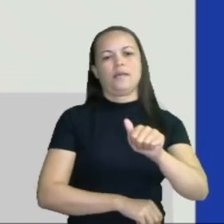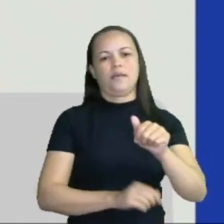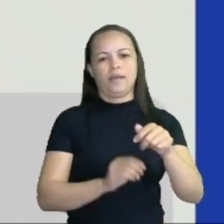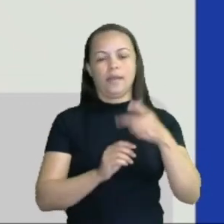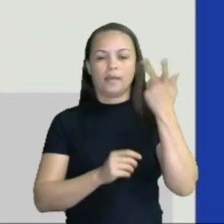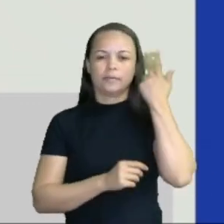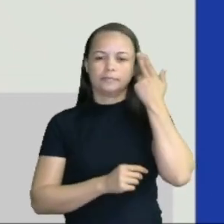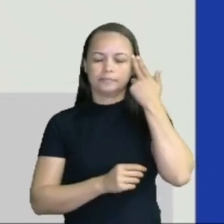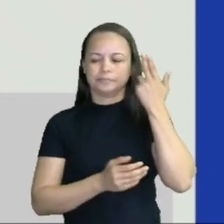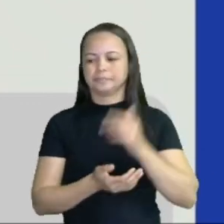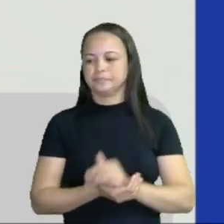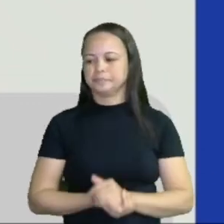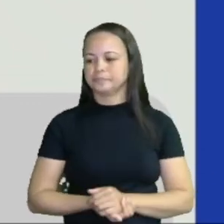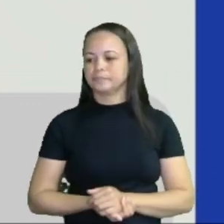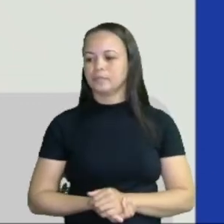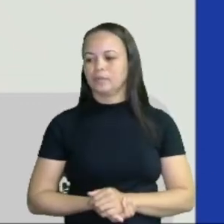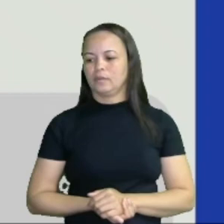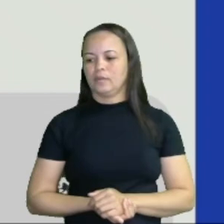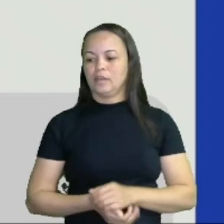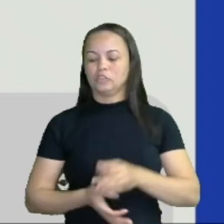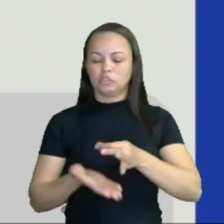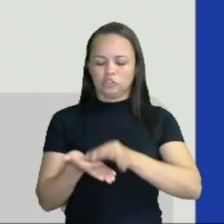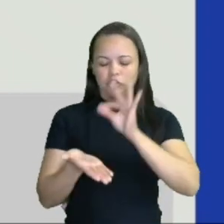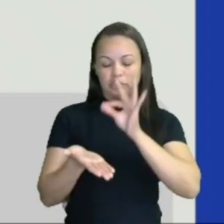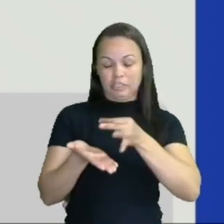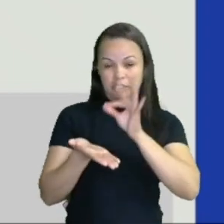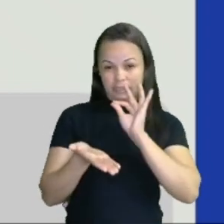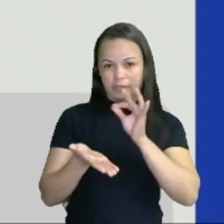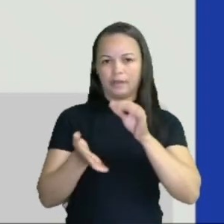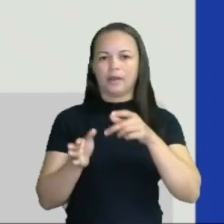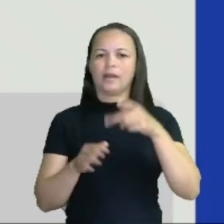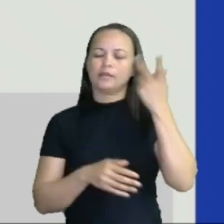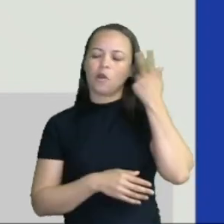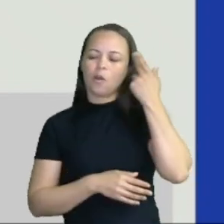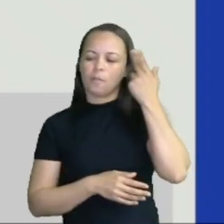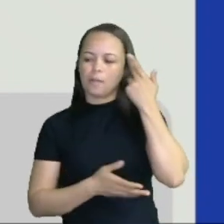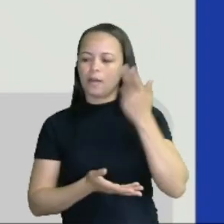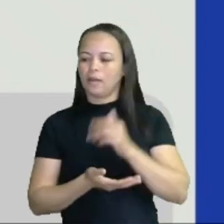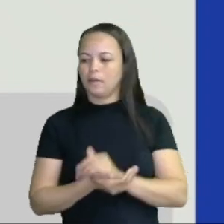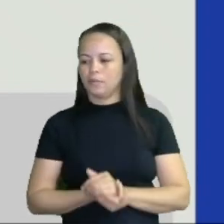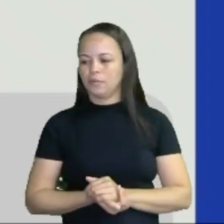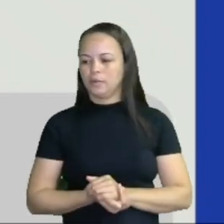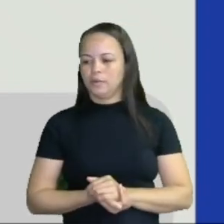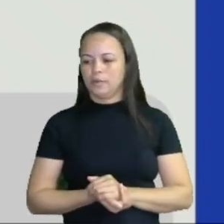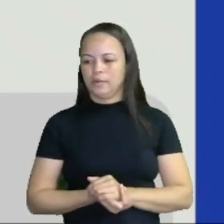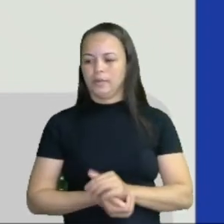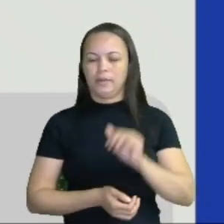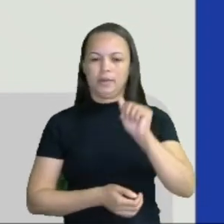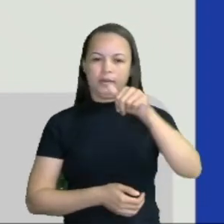ó, mais um nome próprio, nome de pessoa. Farmácia comum e